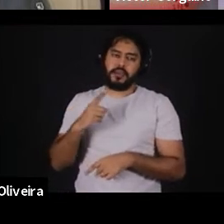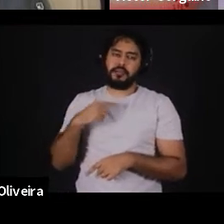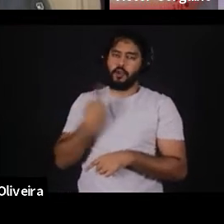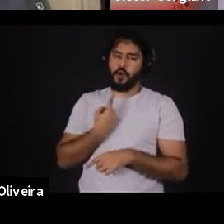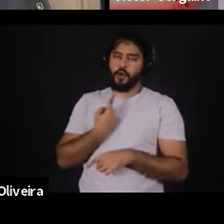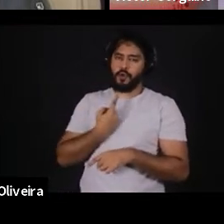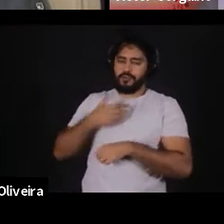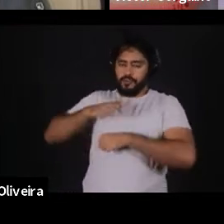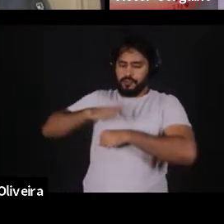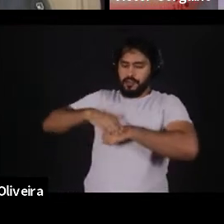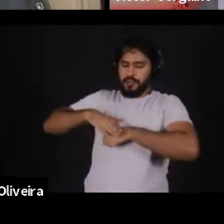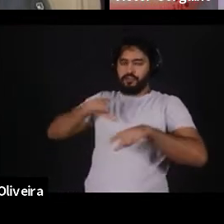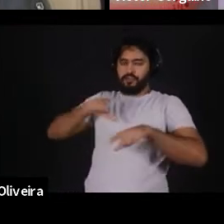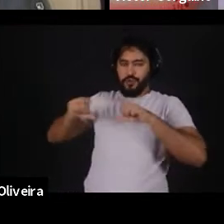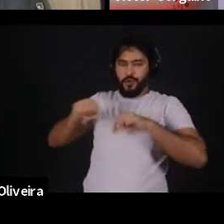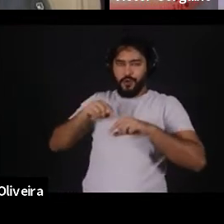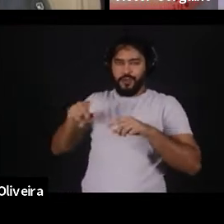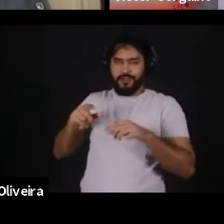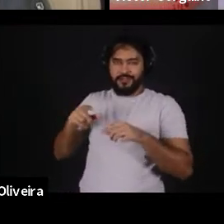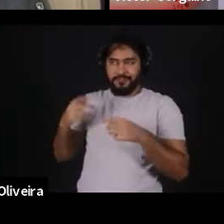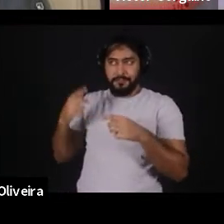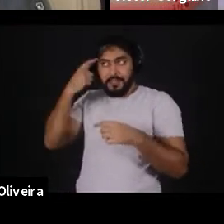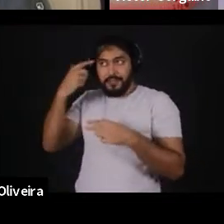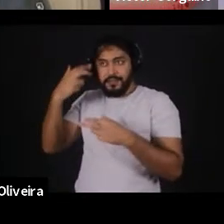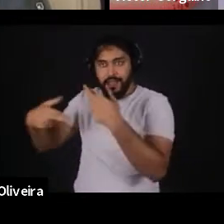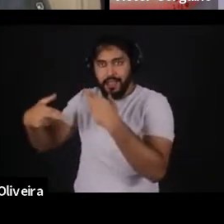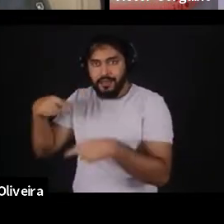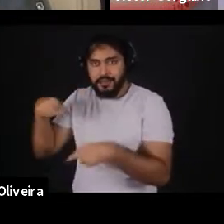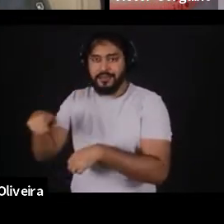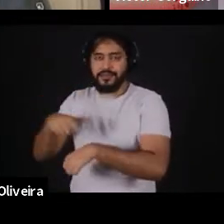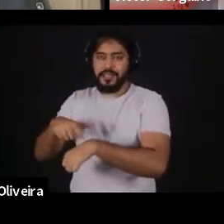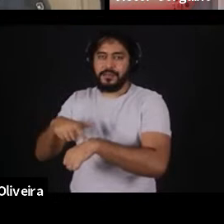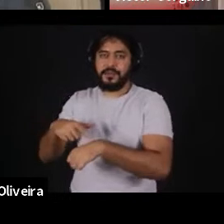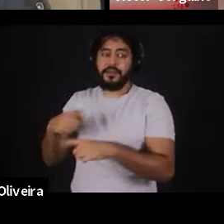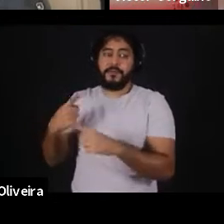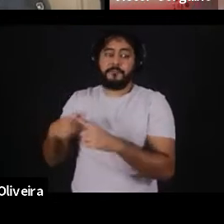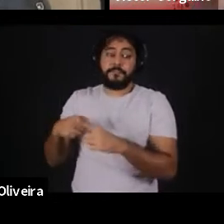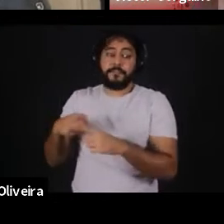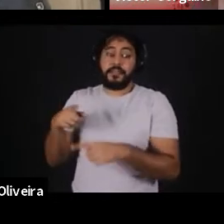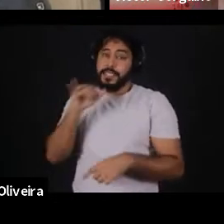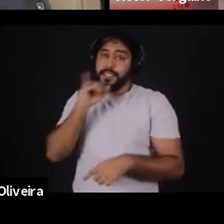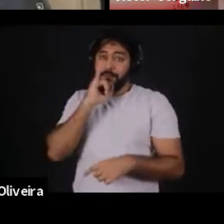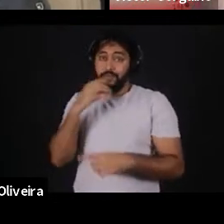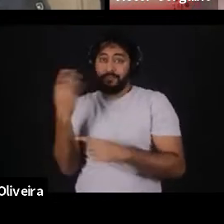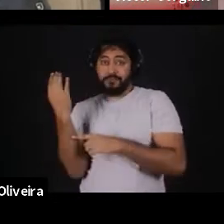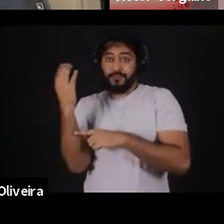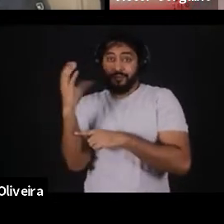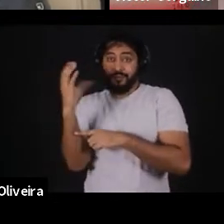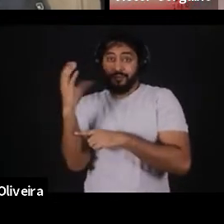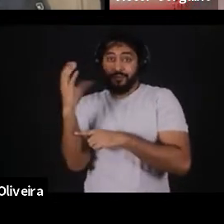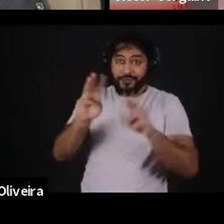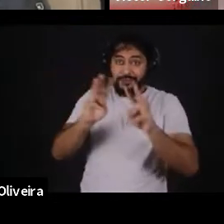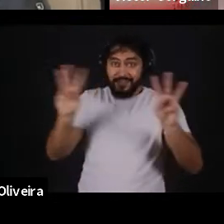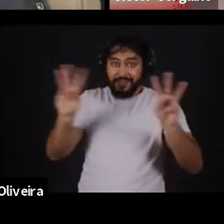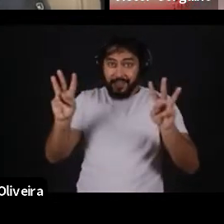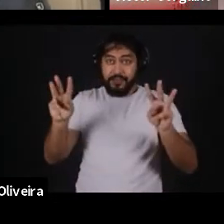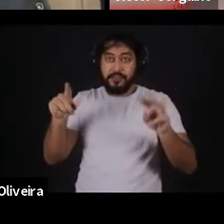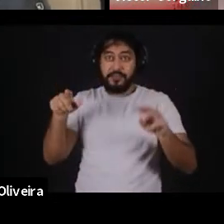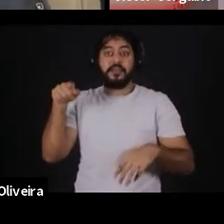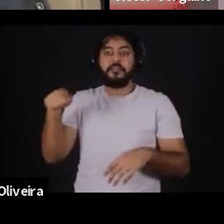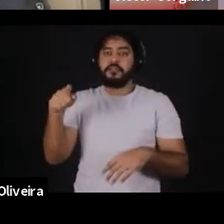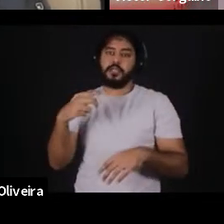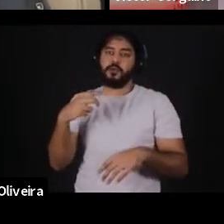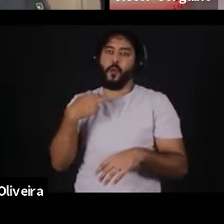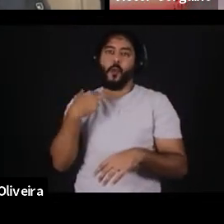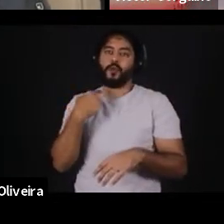né? Porque a gente, quando hospedou o filme no site, não tem como voltar o filme nem para trás nem para frente, né? Toda vez que você vê o filme, você é obrigado a ver o filme